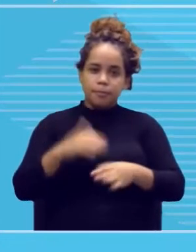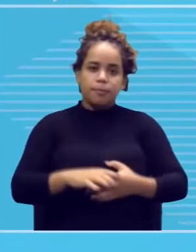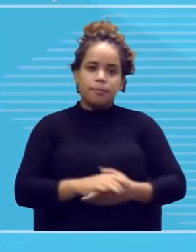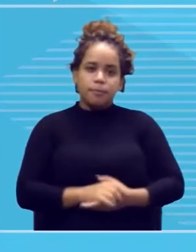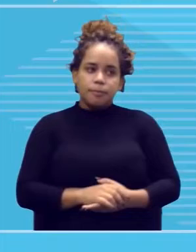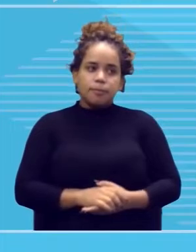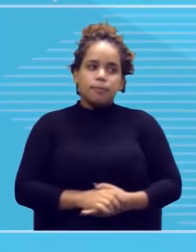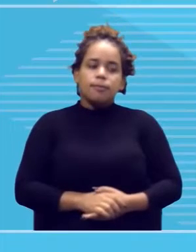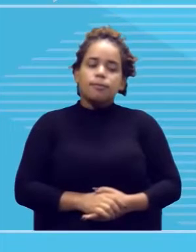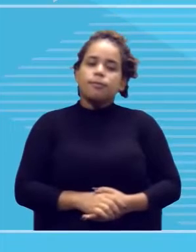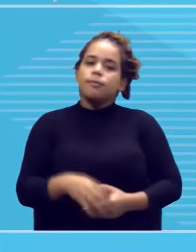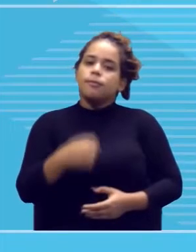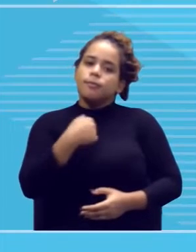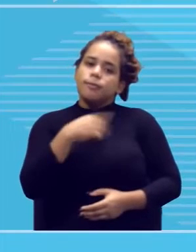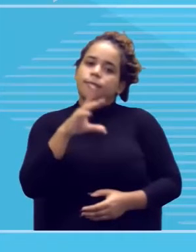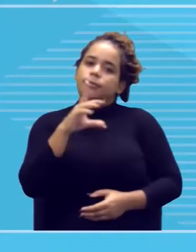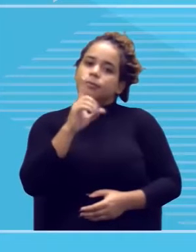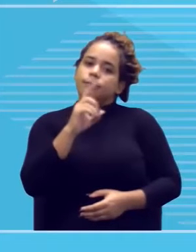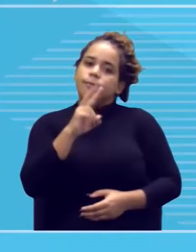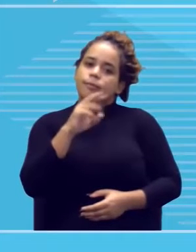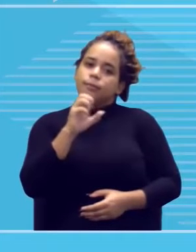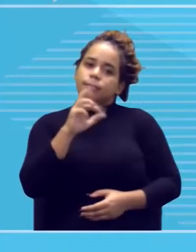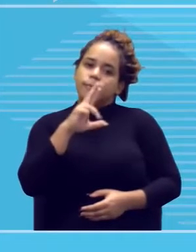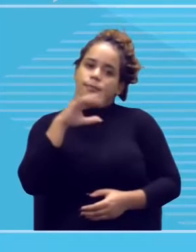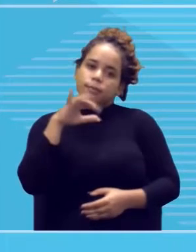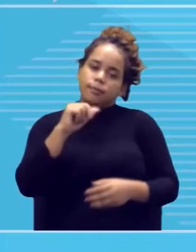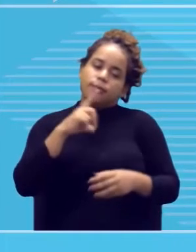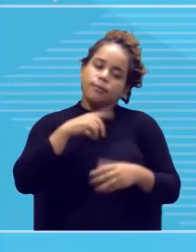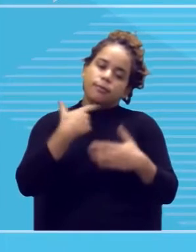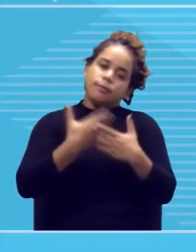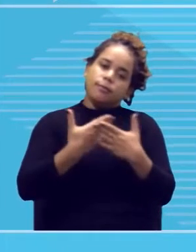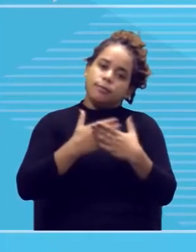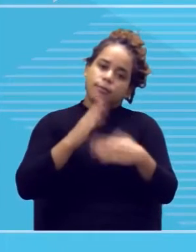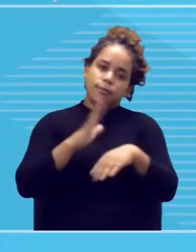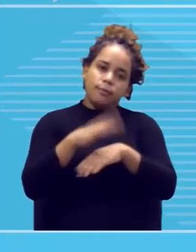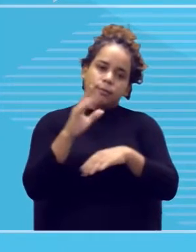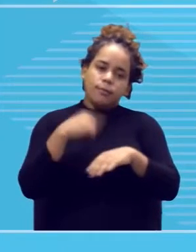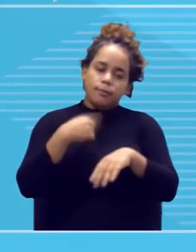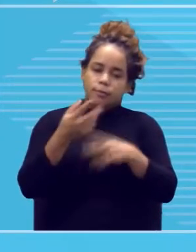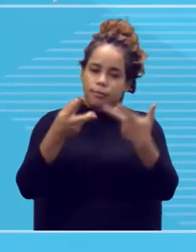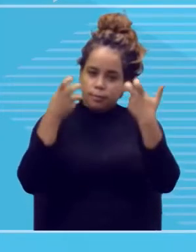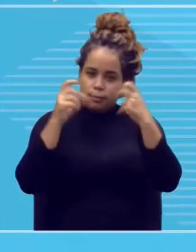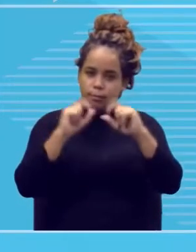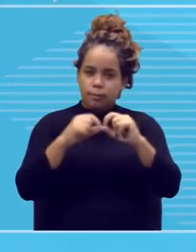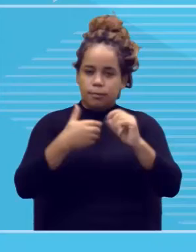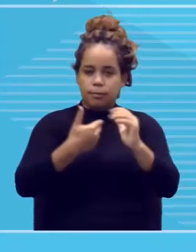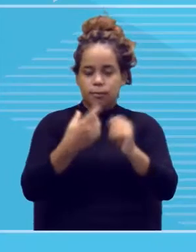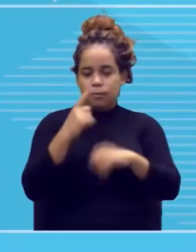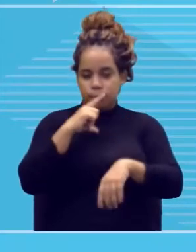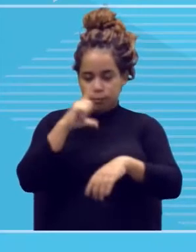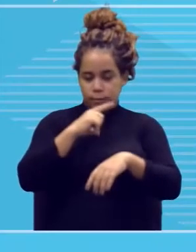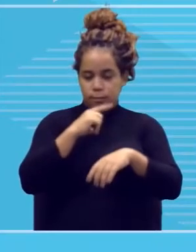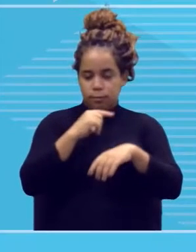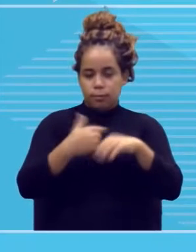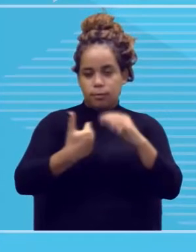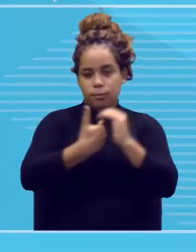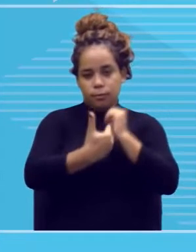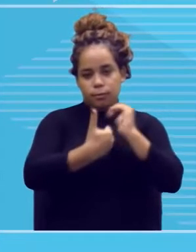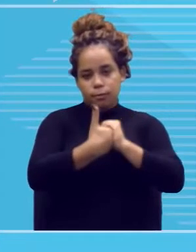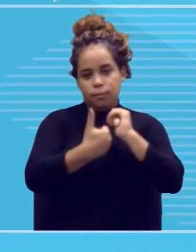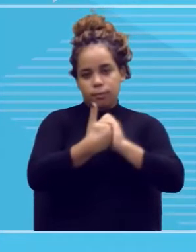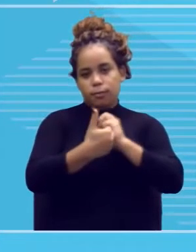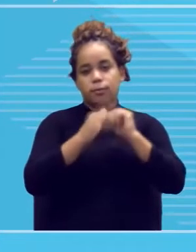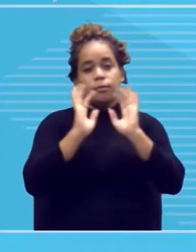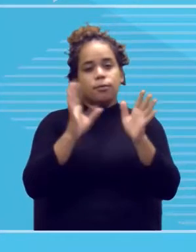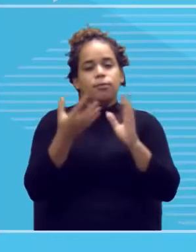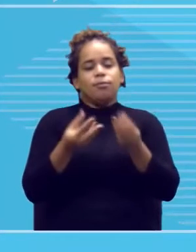eu deveria ter estudado mais Olha a recomendação que você tá dando a si mesmo a sugestão que você tá dando a si mesmo já até passou nem